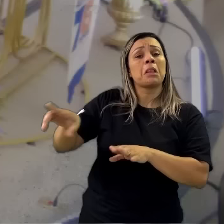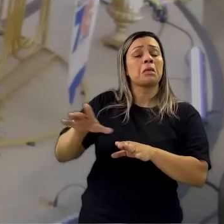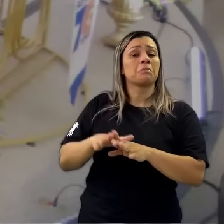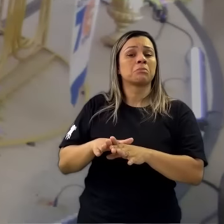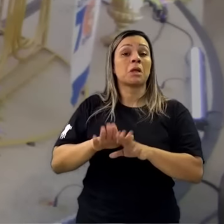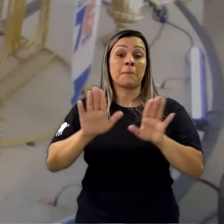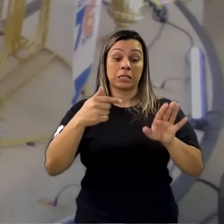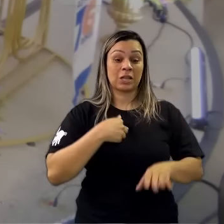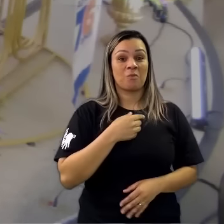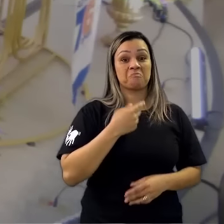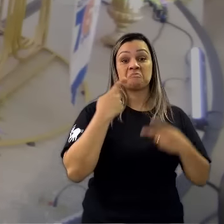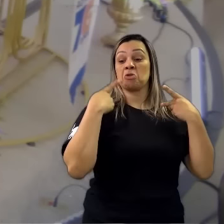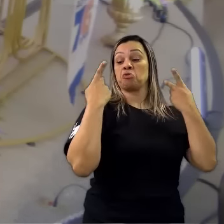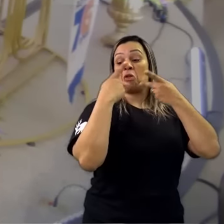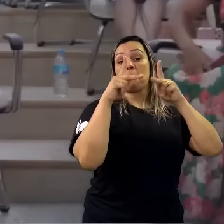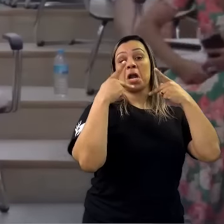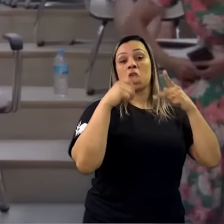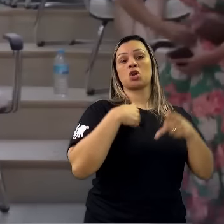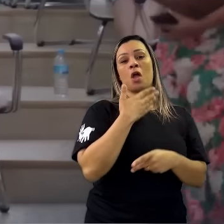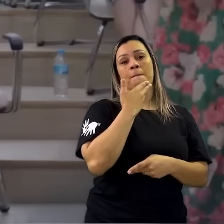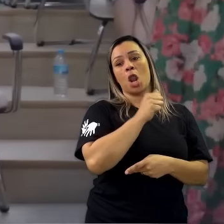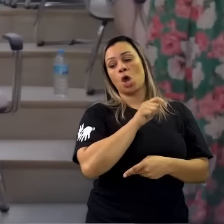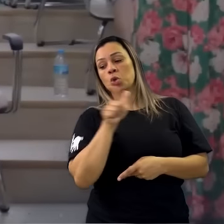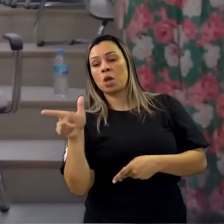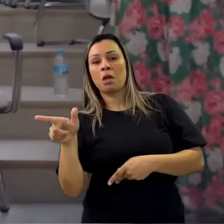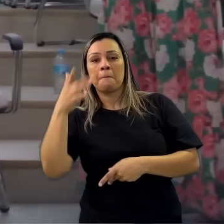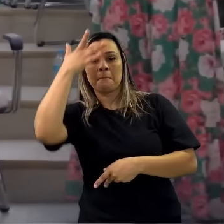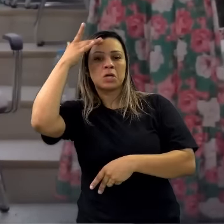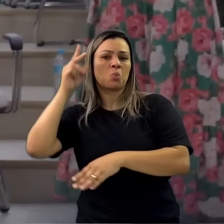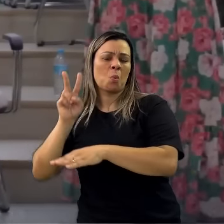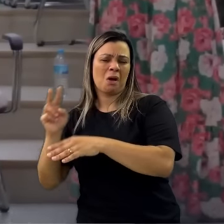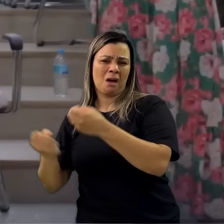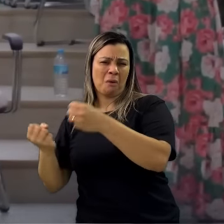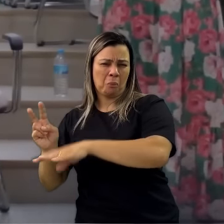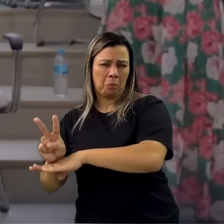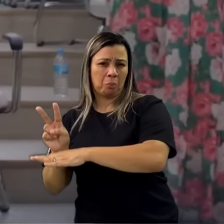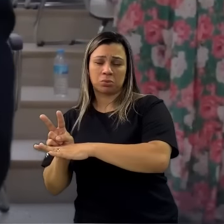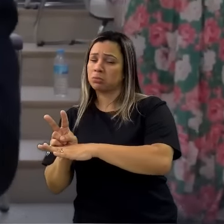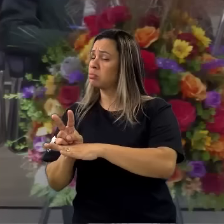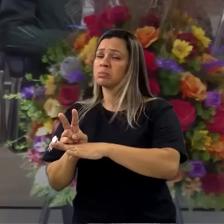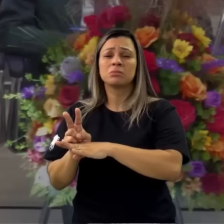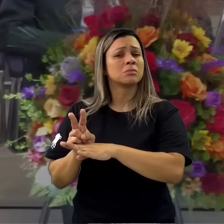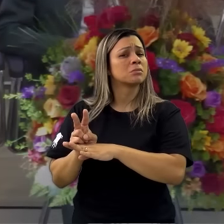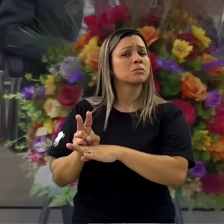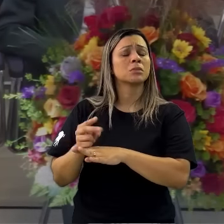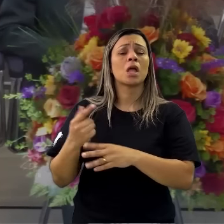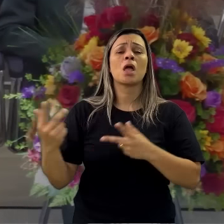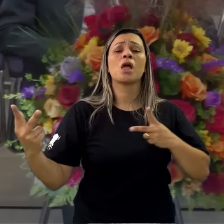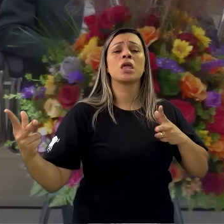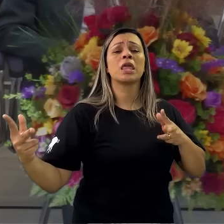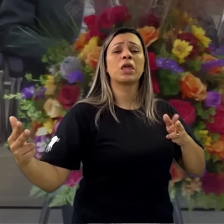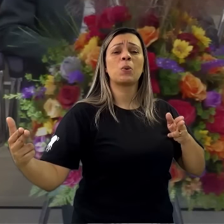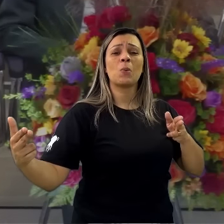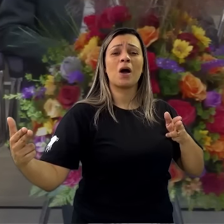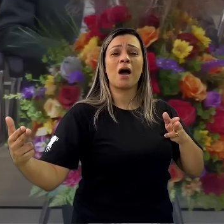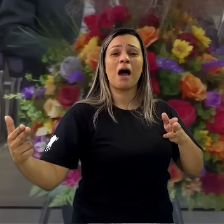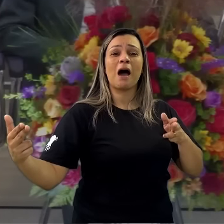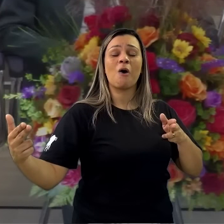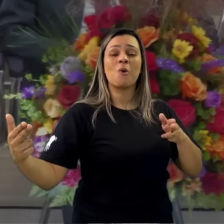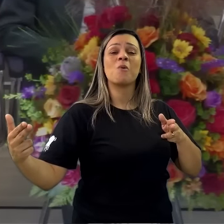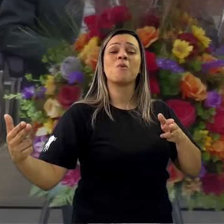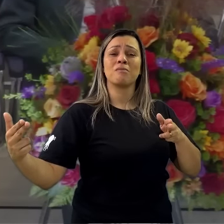não senhor maior aqui é Ele para Ele por Ele para Glória do nome dele o Deus que visita o altar